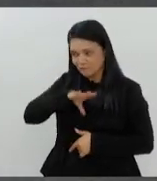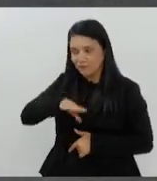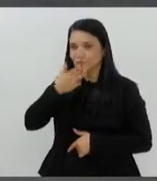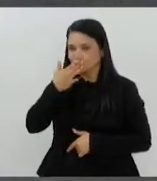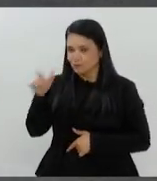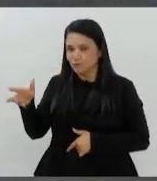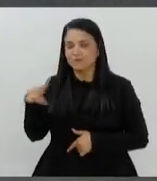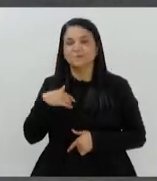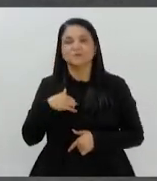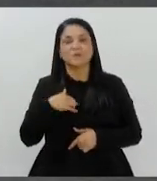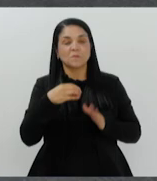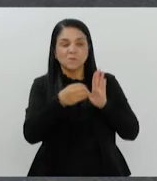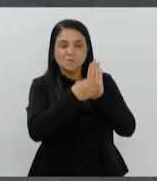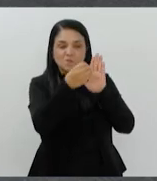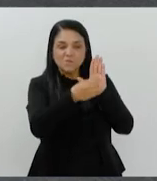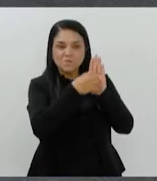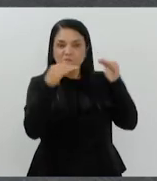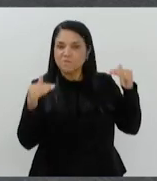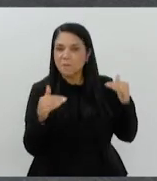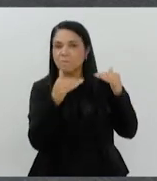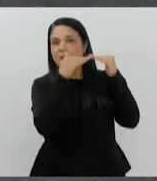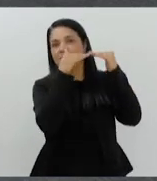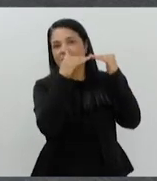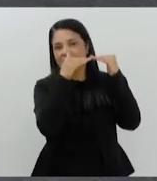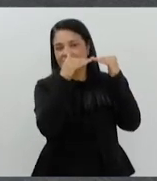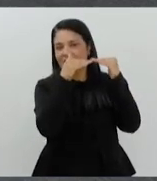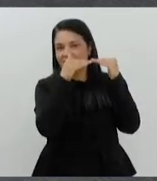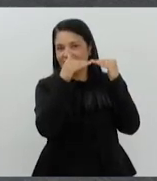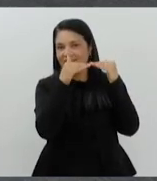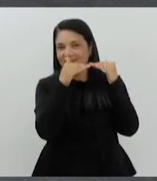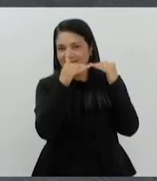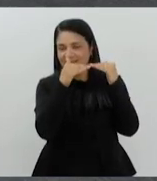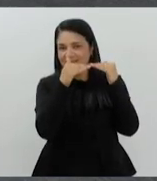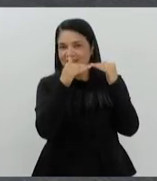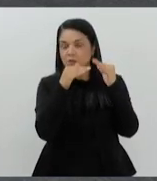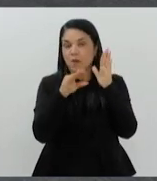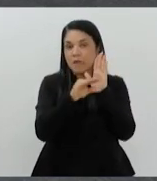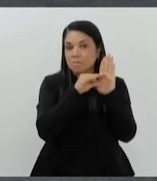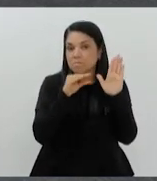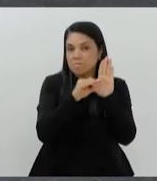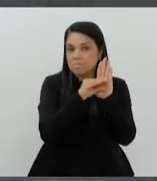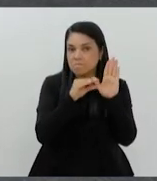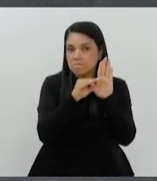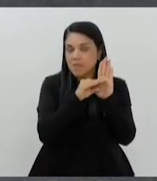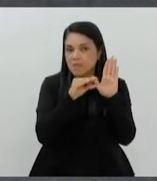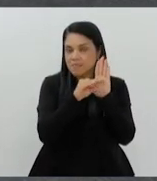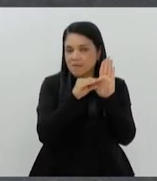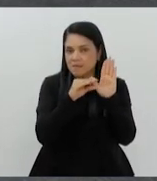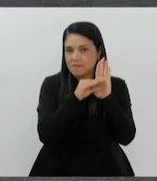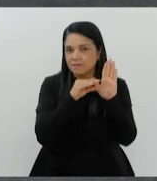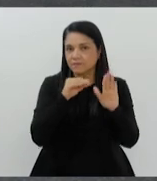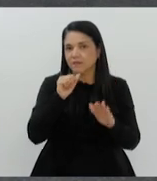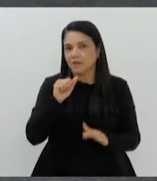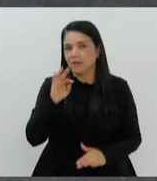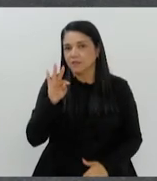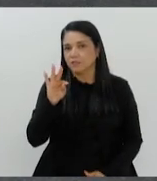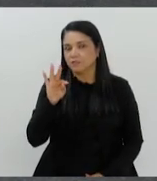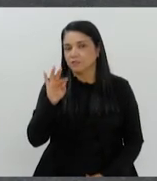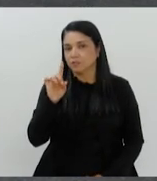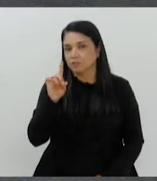Meu parecer é favorável, com uma emenda aditiva